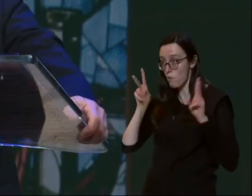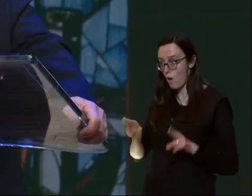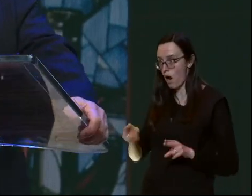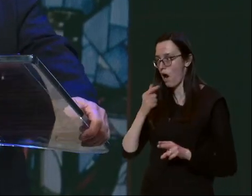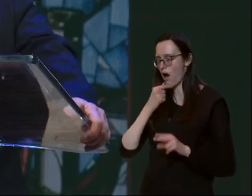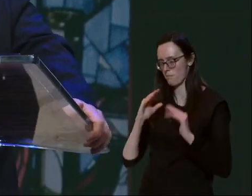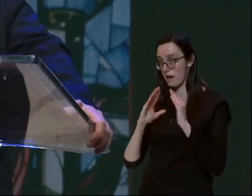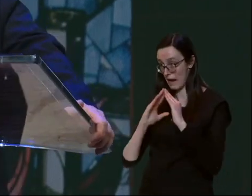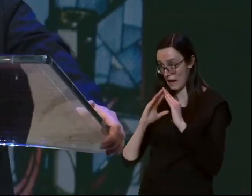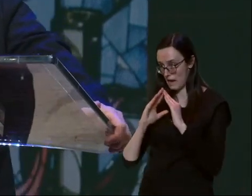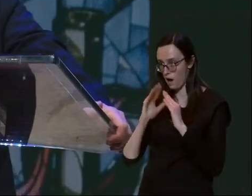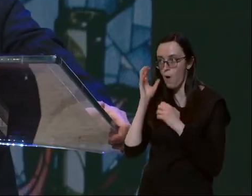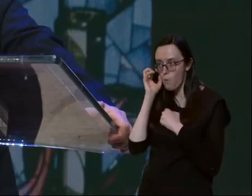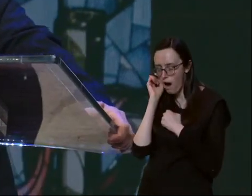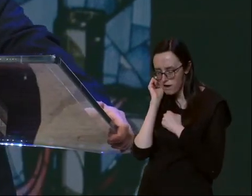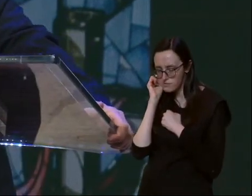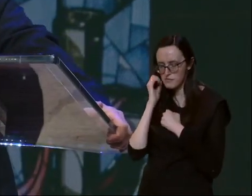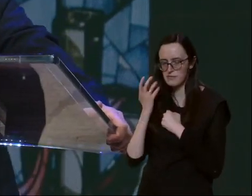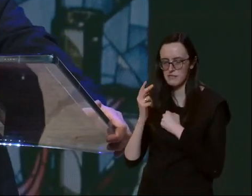contemplava